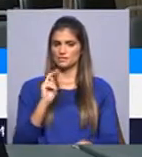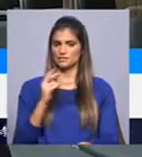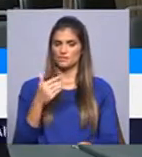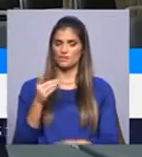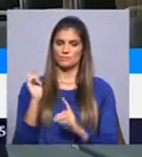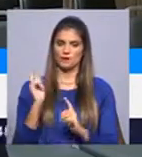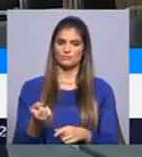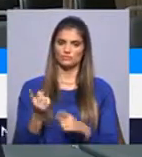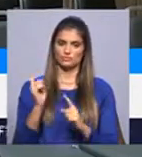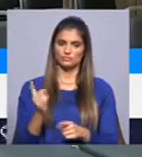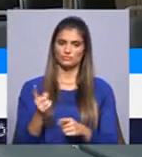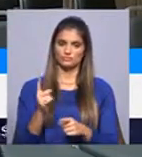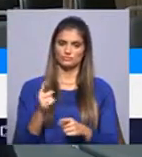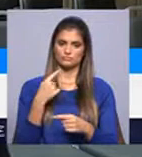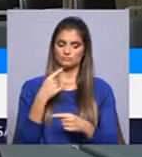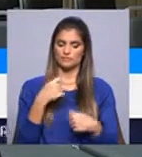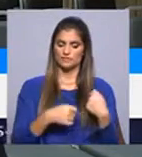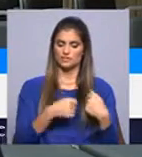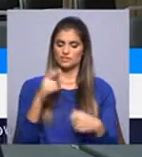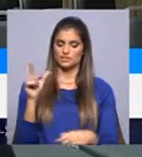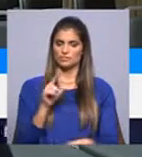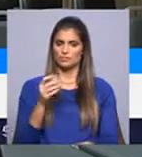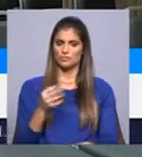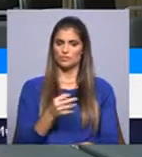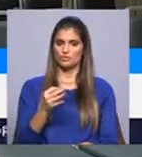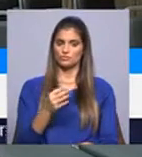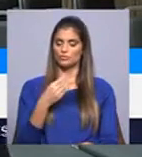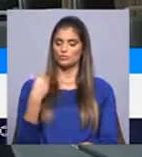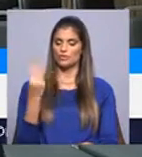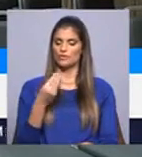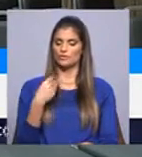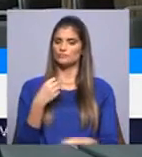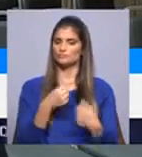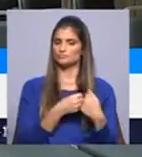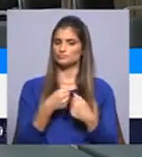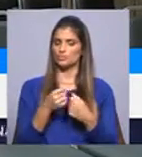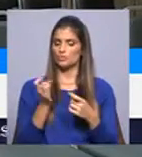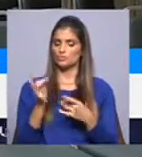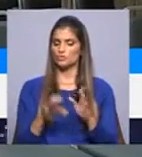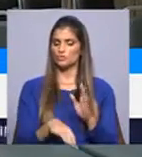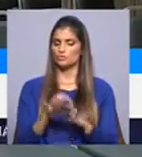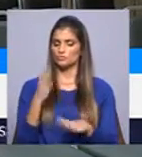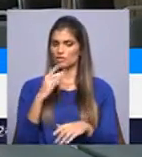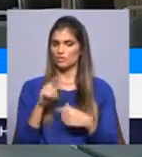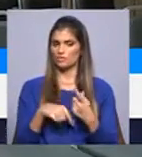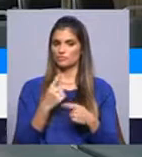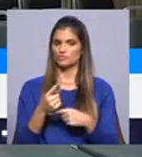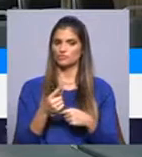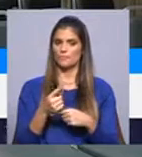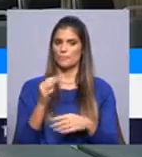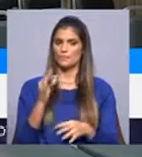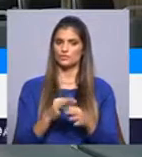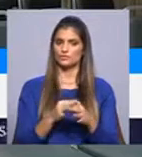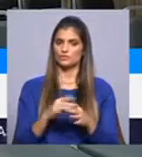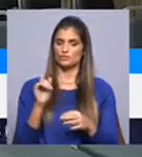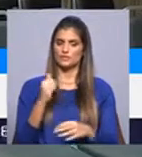março, manifestações em Lisboa e no Porto por parte dos jovens, pela luta contra a precariedade, depois as naturais comemorações do